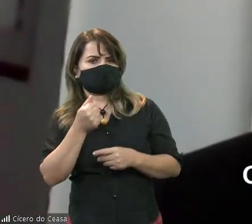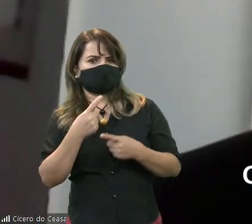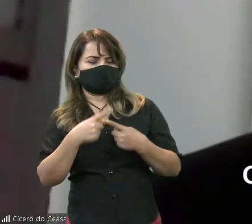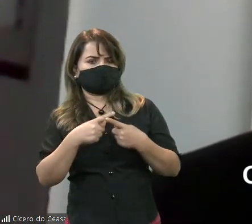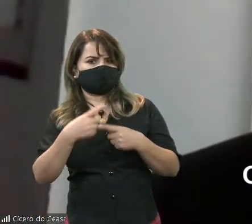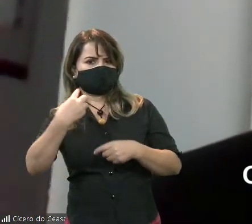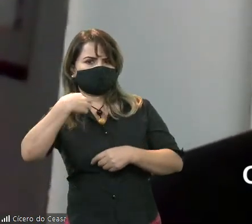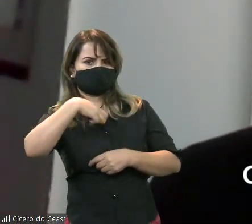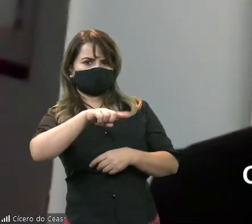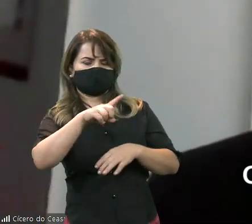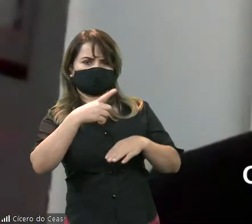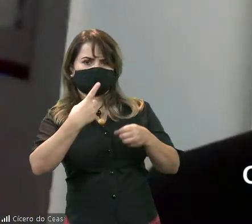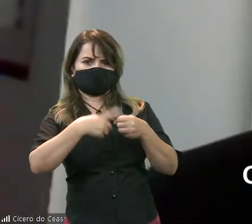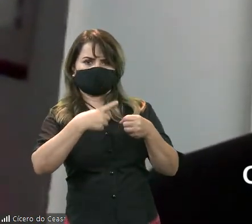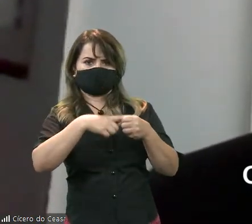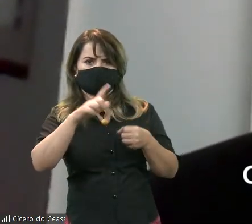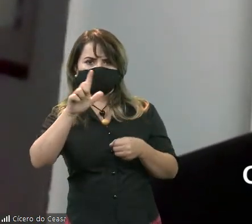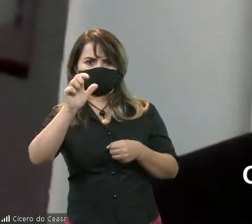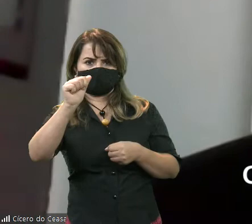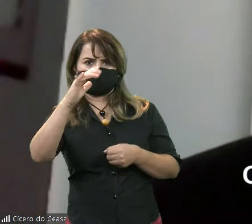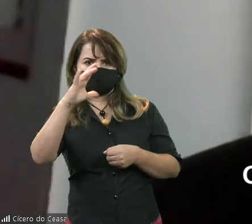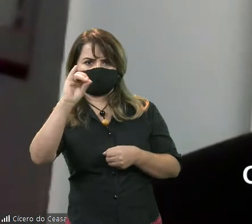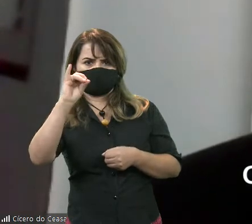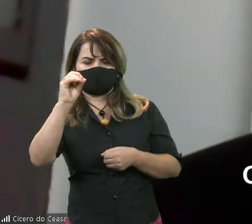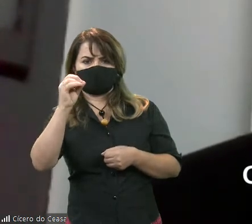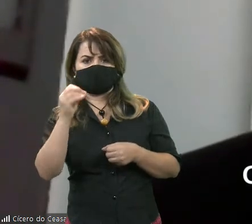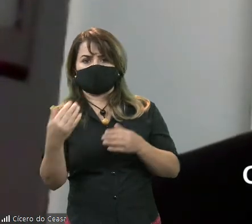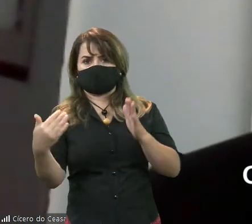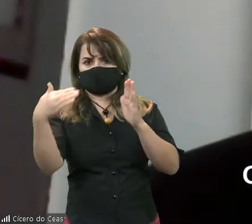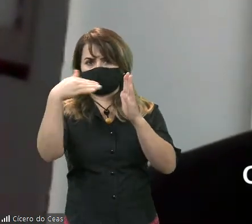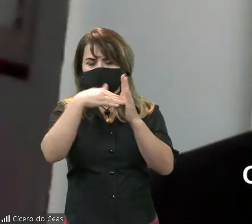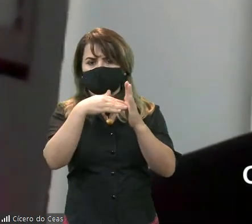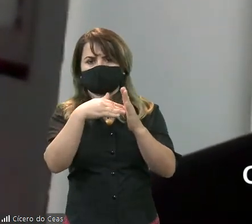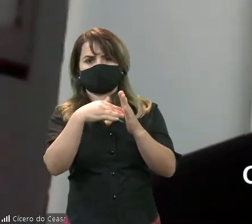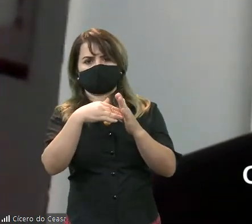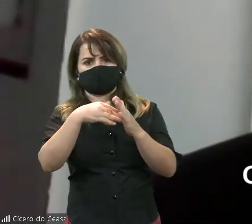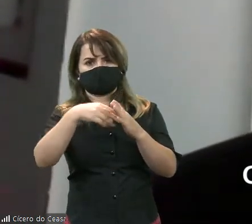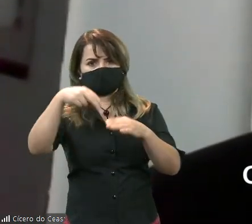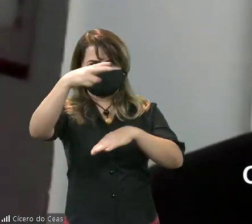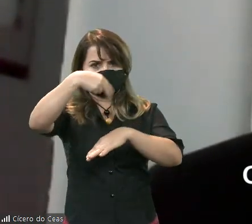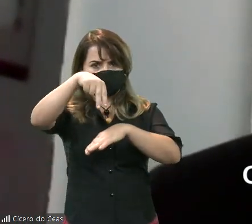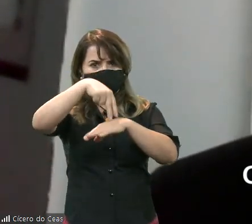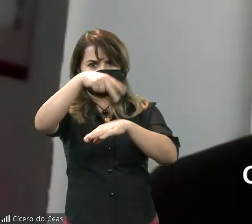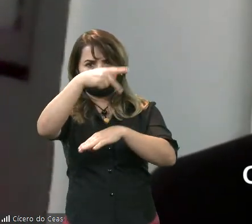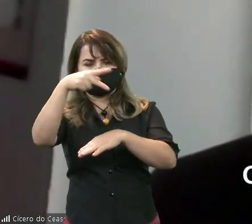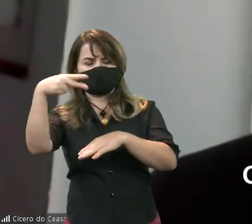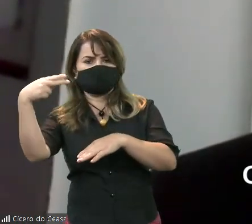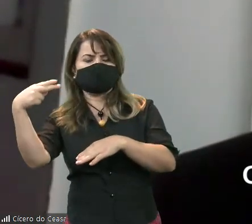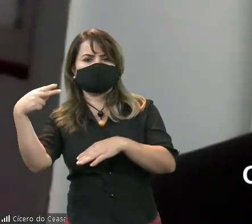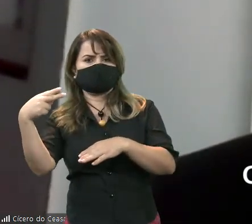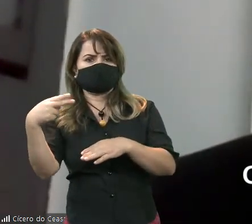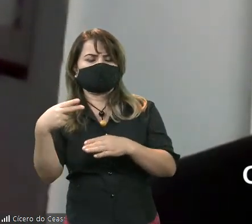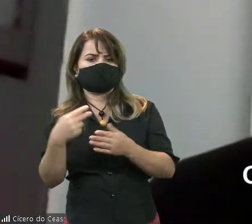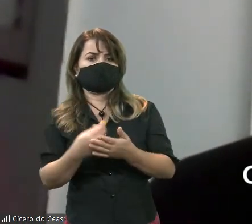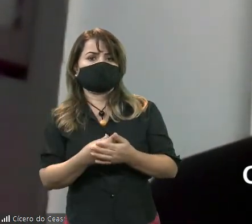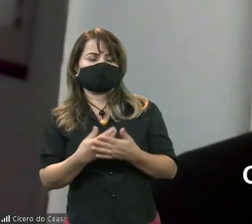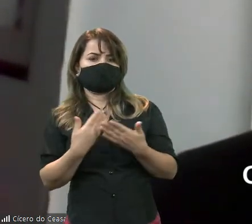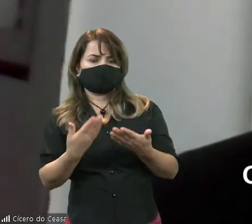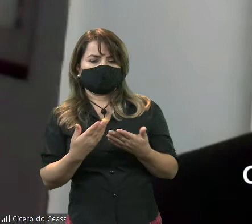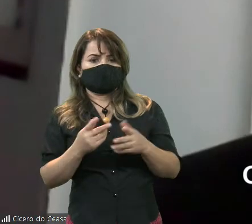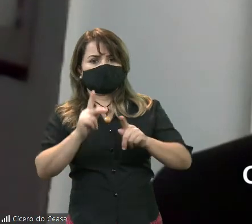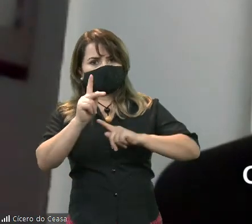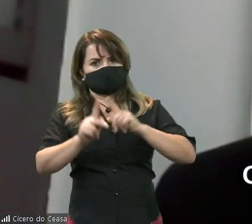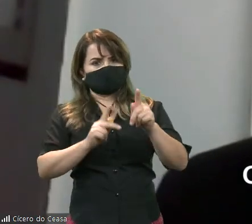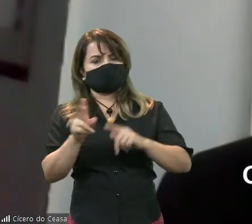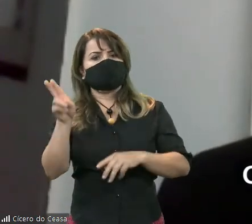Lácio até Nóbrega, que o quanto de bairros que serão beneficiados, aqueles que têm a sua